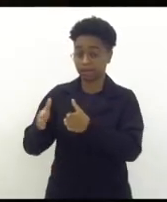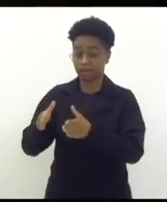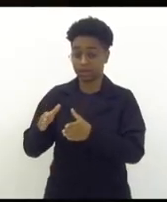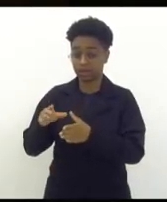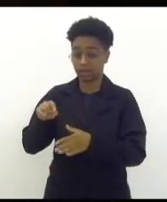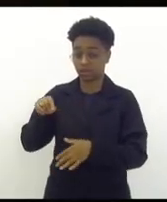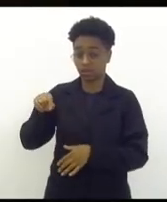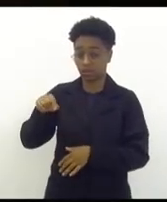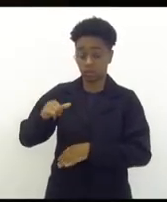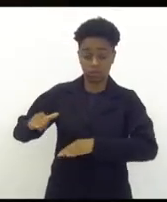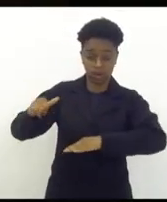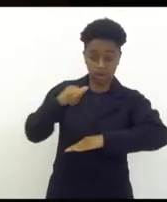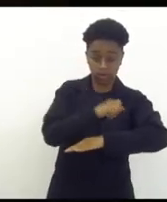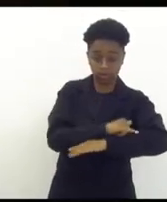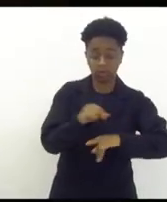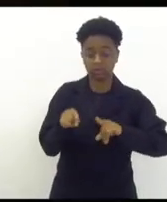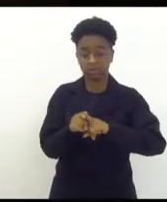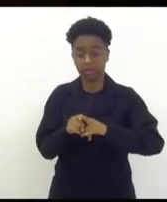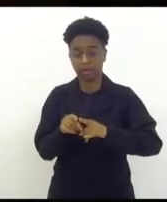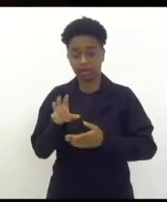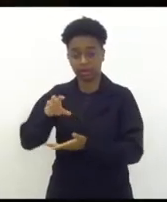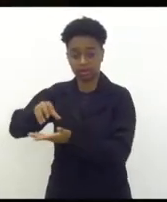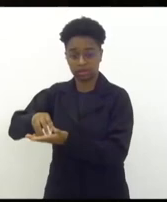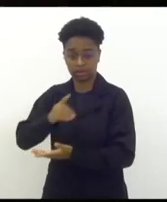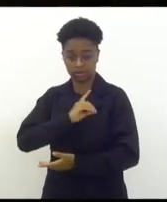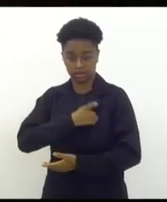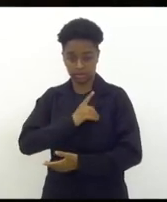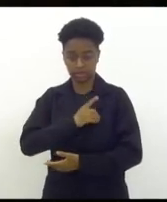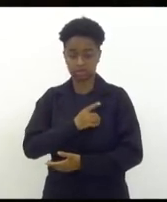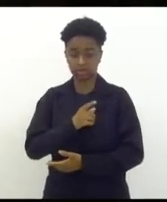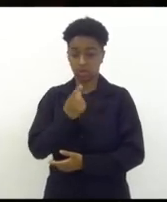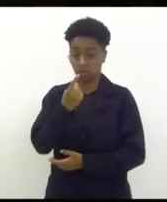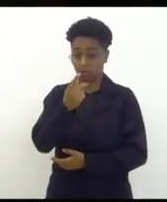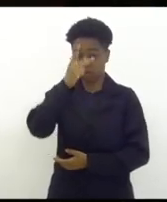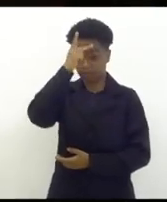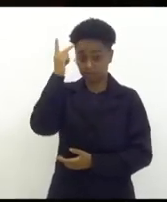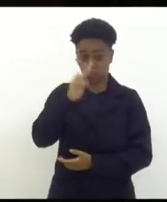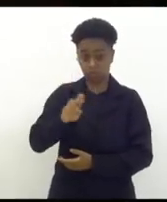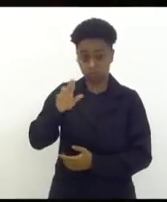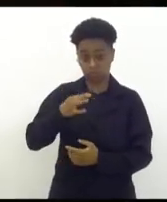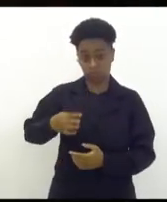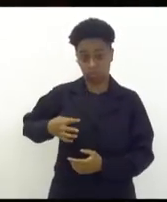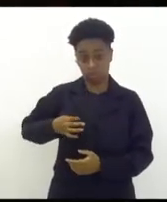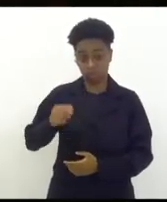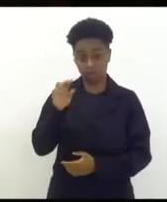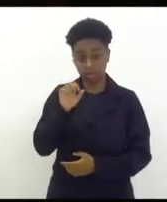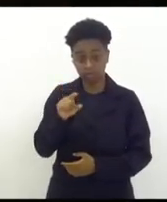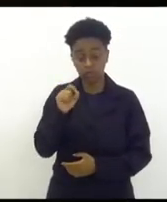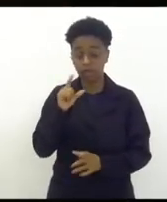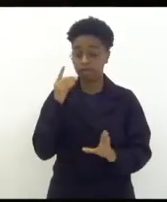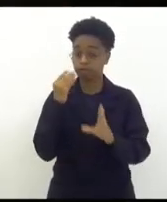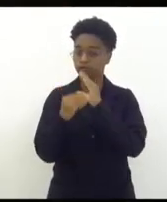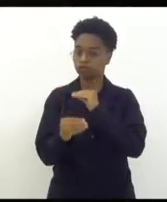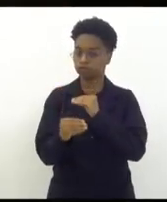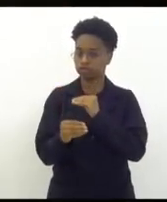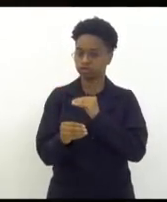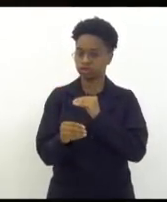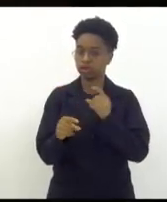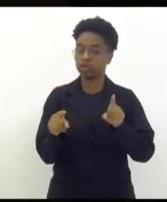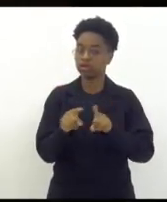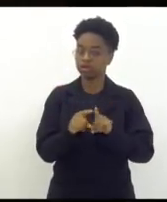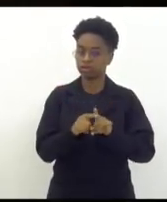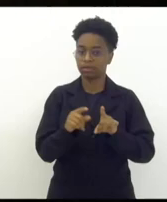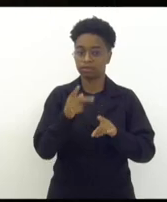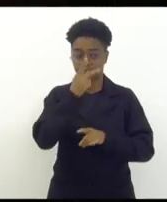e a delegacia um dos indivíduos que vestiam um colete azul se evadiu fugiu e há